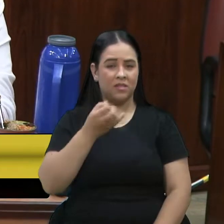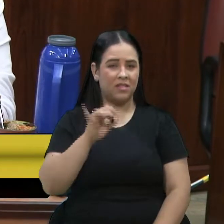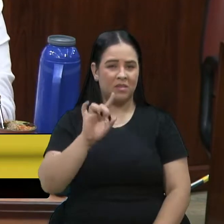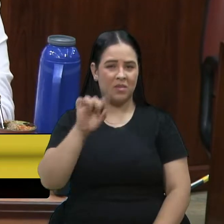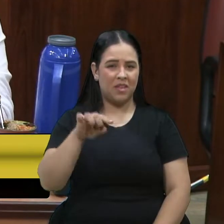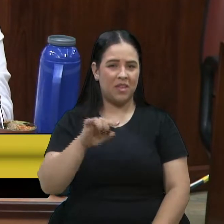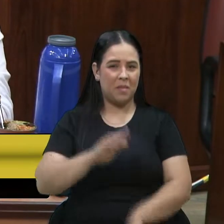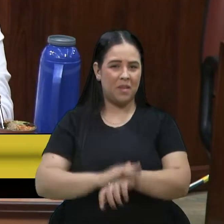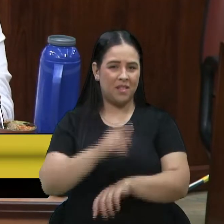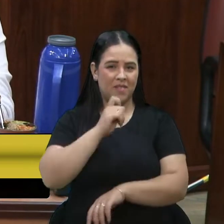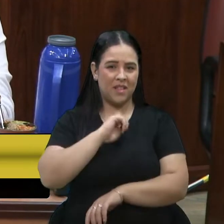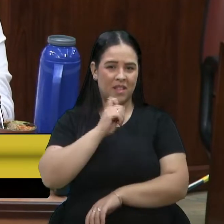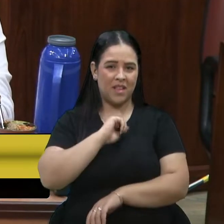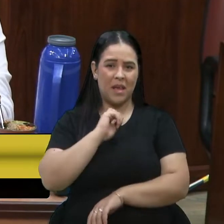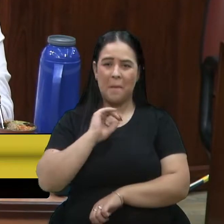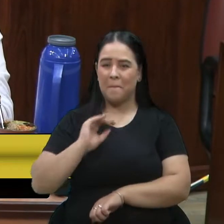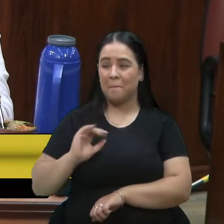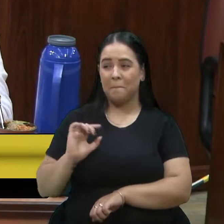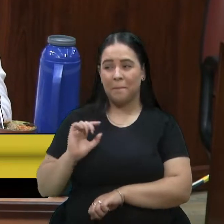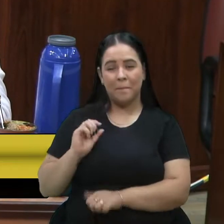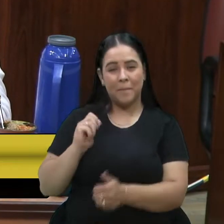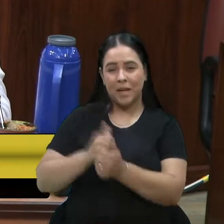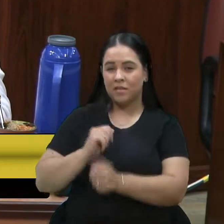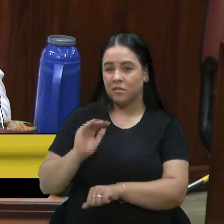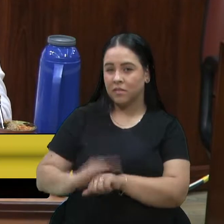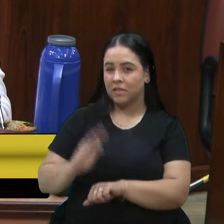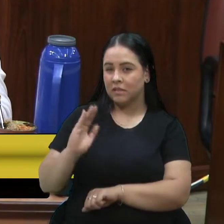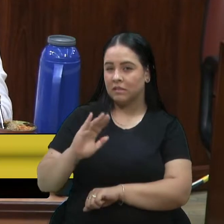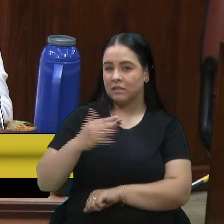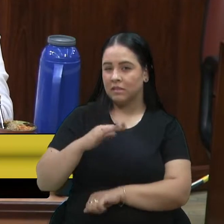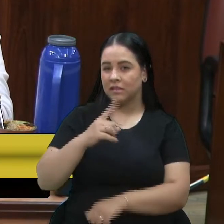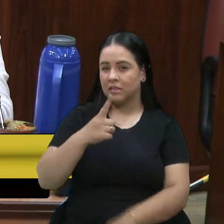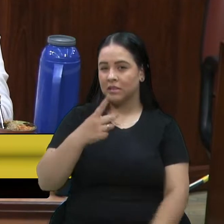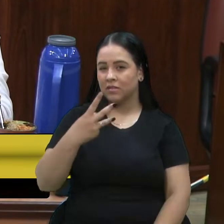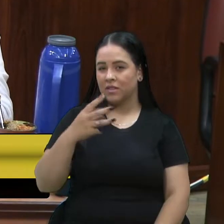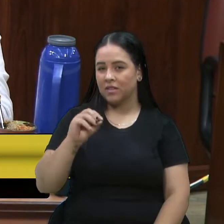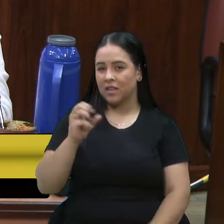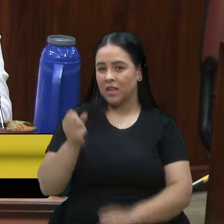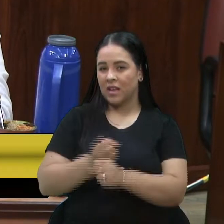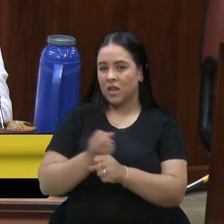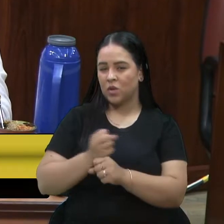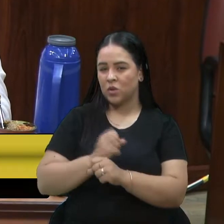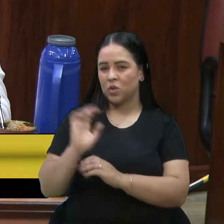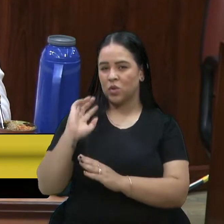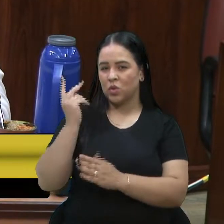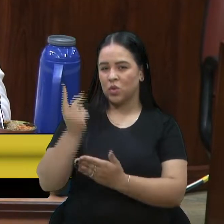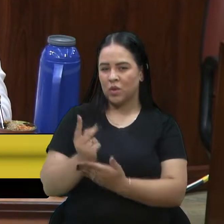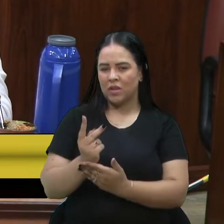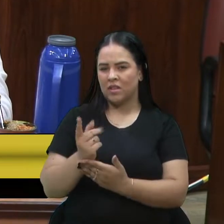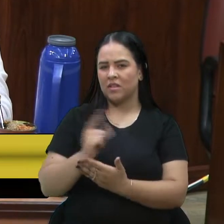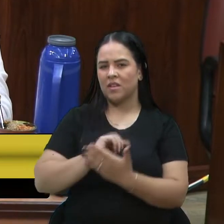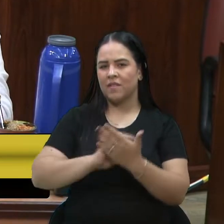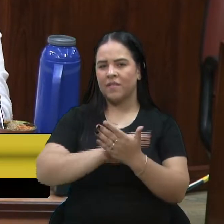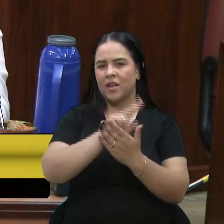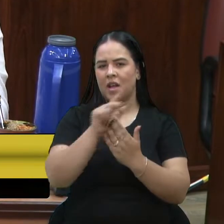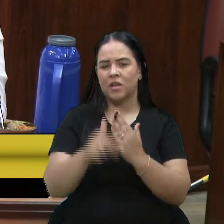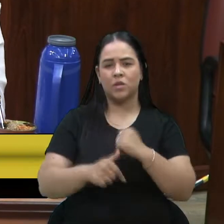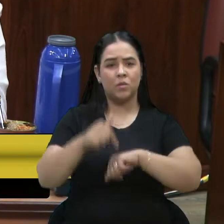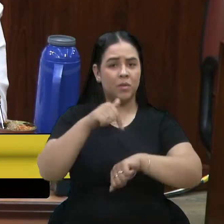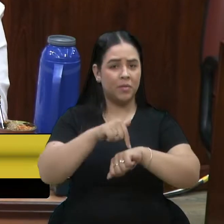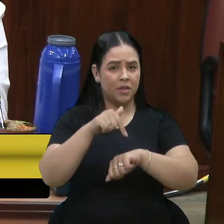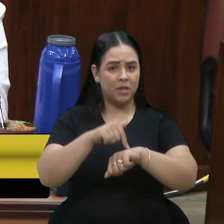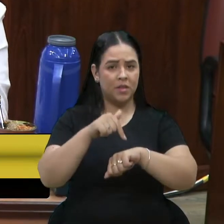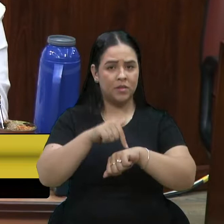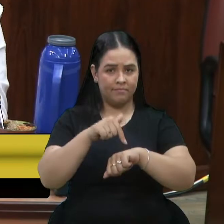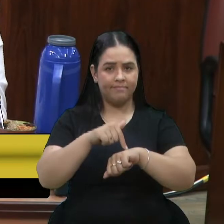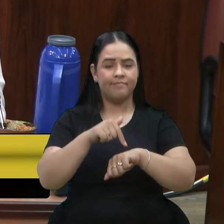mais antiga, é uma das mais, com quase 130 anos de história, que passou por diversos momentos, e há